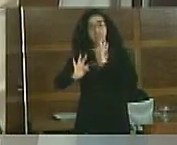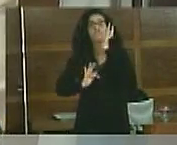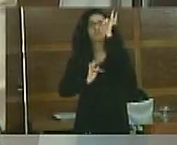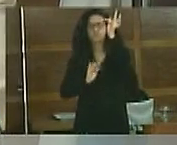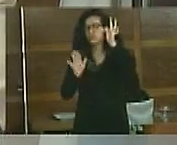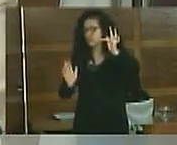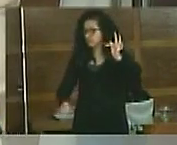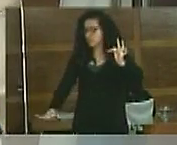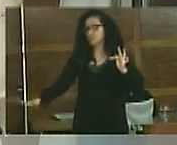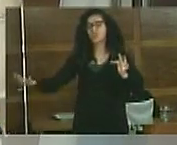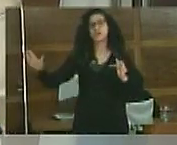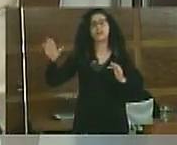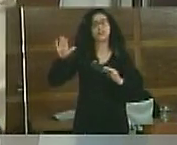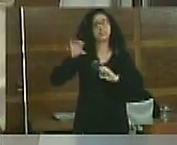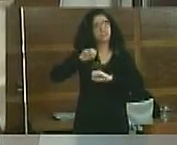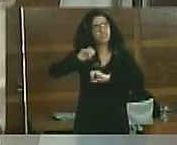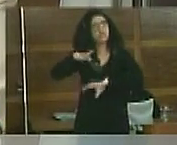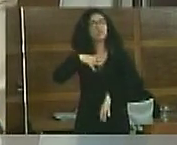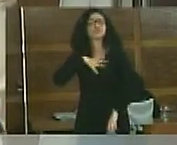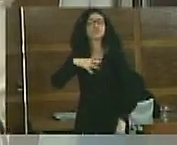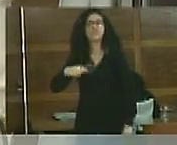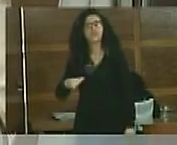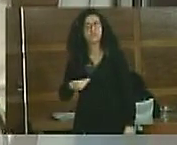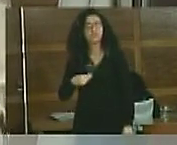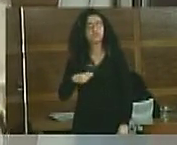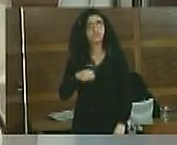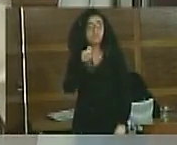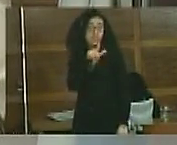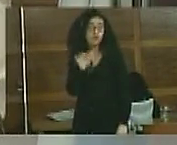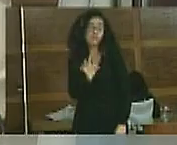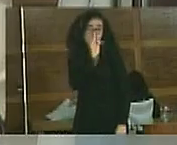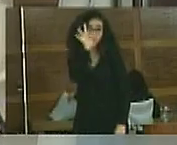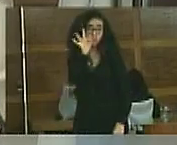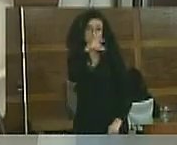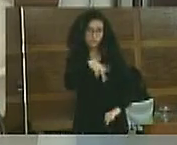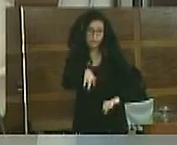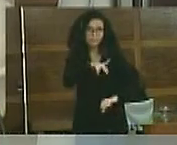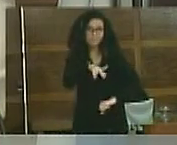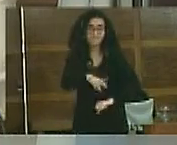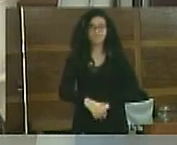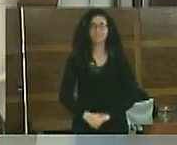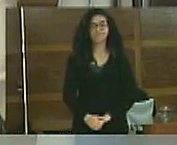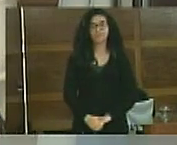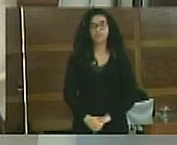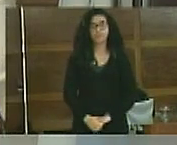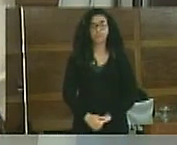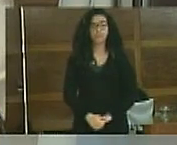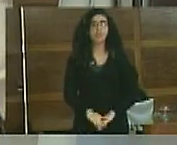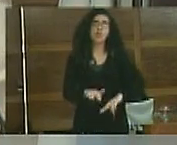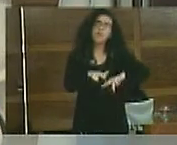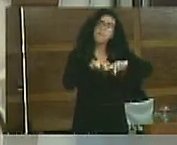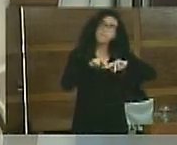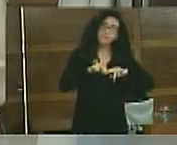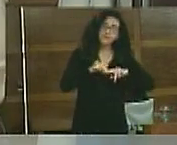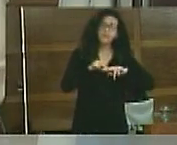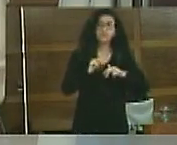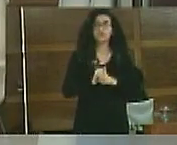nossas crianças, aos nossos filhos, a quem é o futuro da nossa nação. Então, por conta